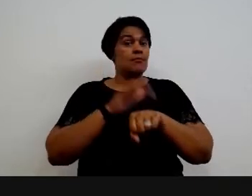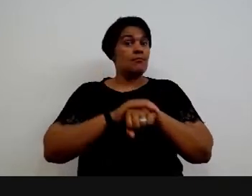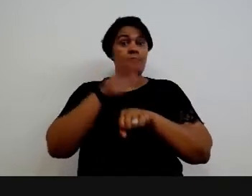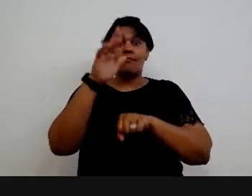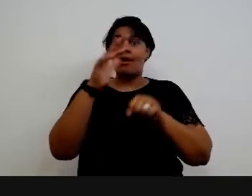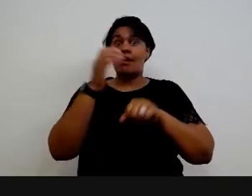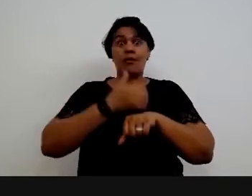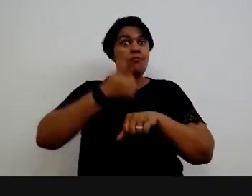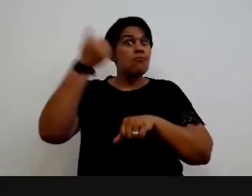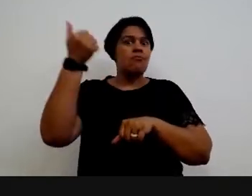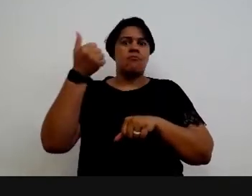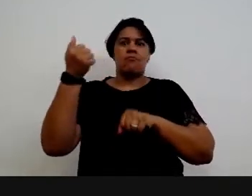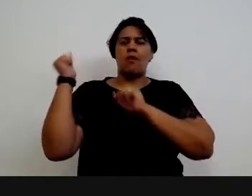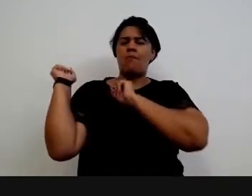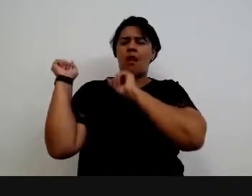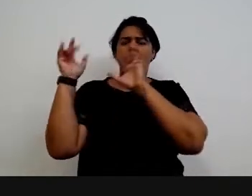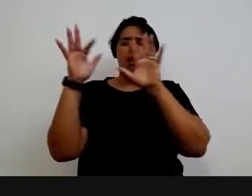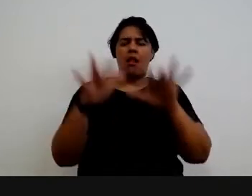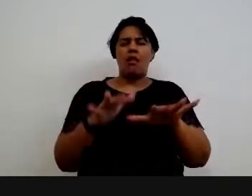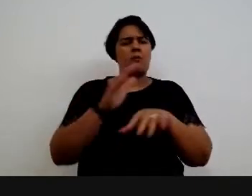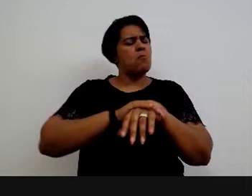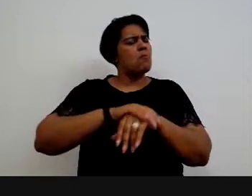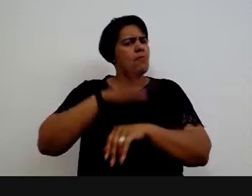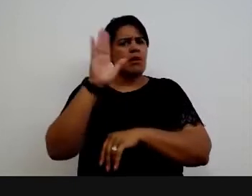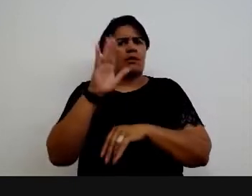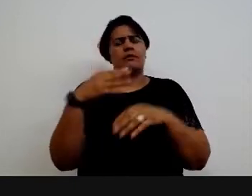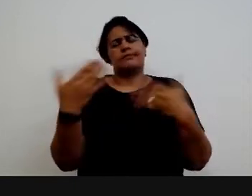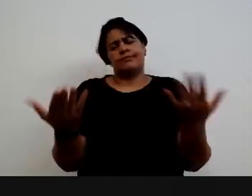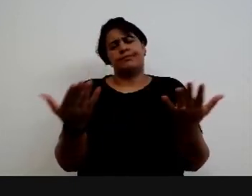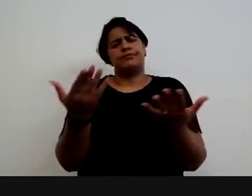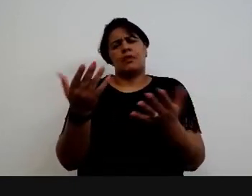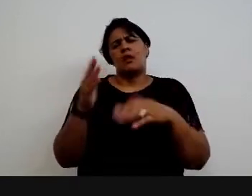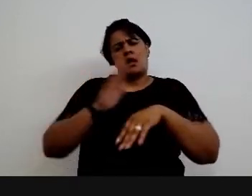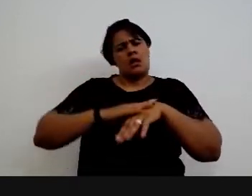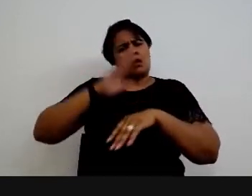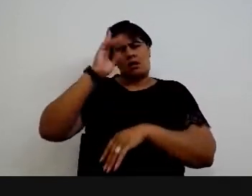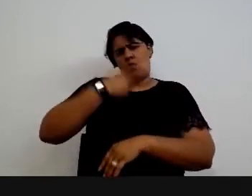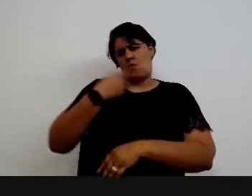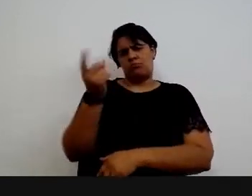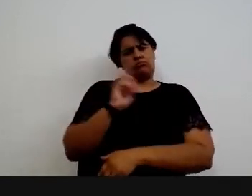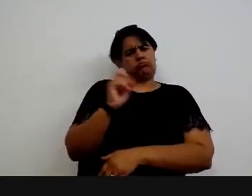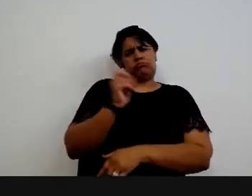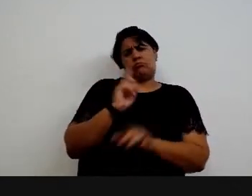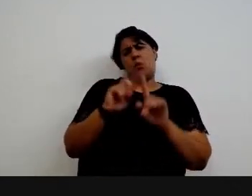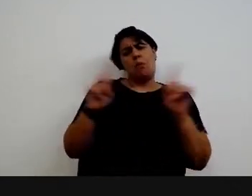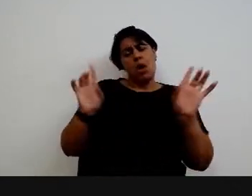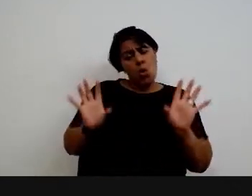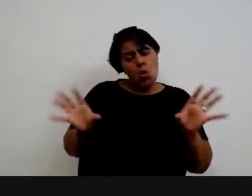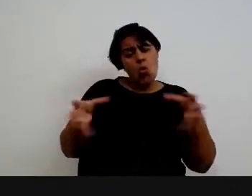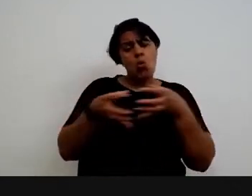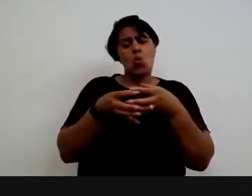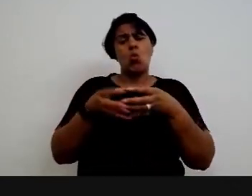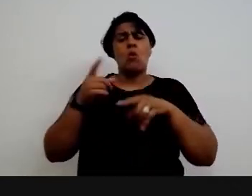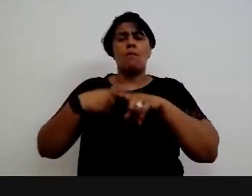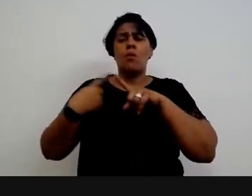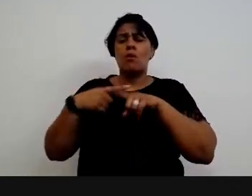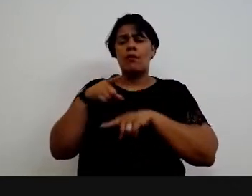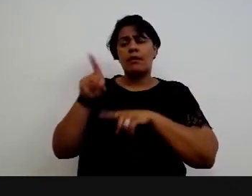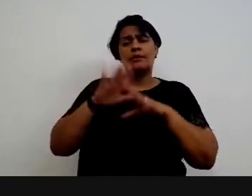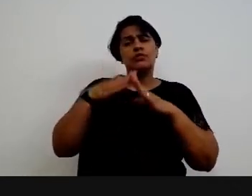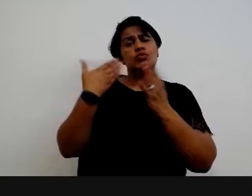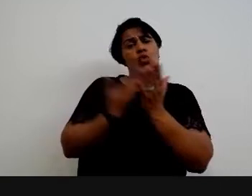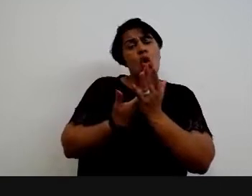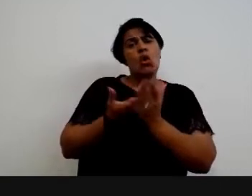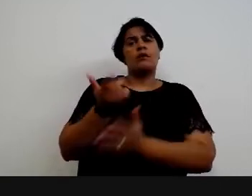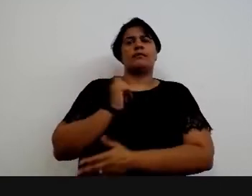conseguiu colocar assim, na história. E óbvio que não por méritos meus, nem da equipe que eu tinha, nem do grupo, mas por conta da escola existir de